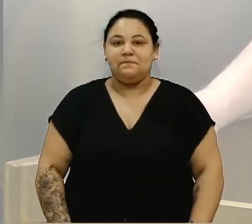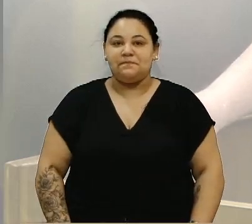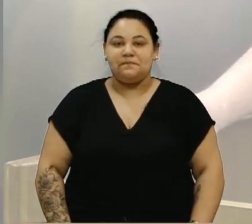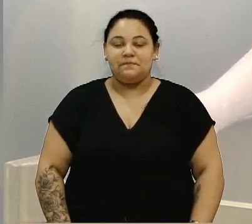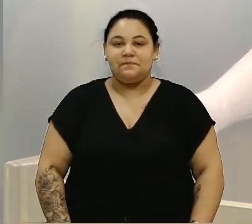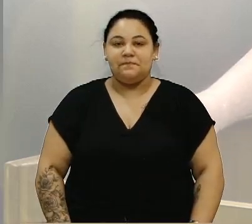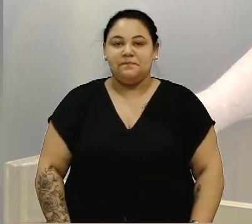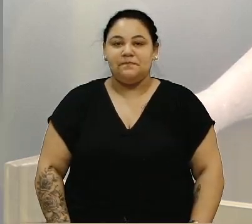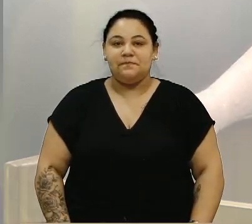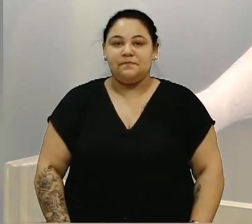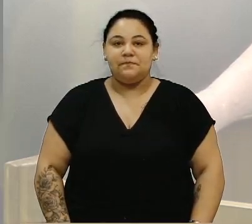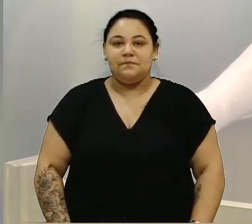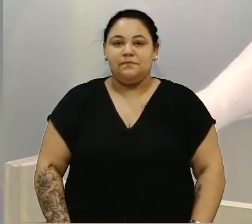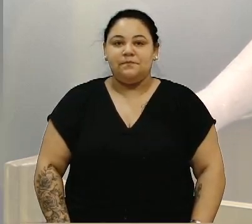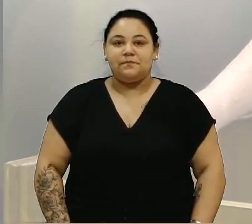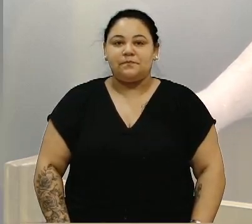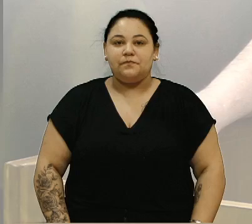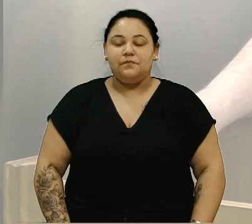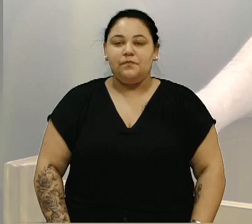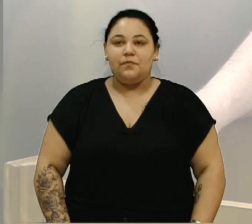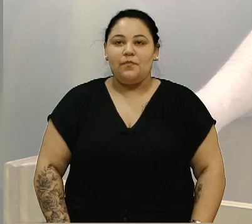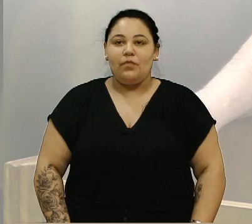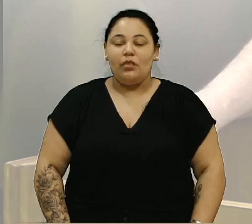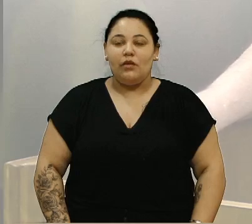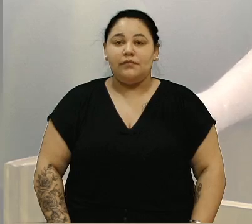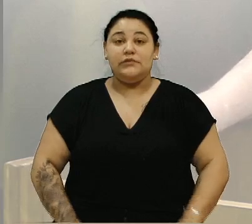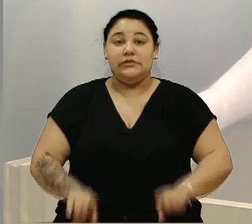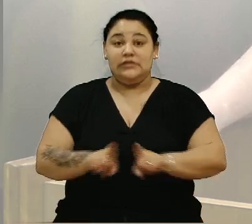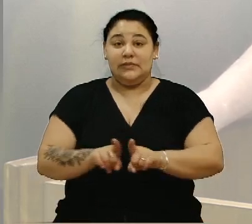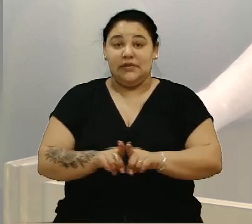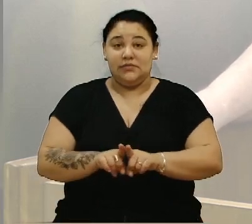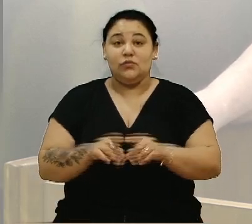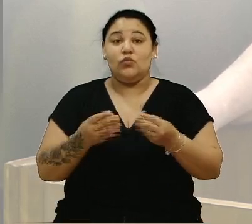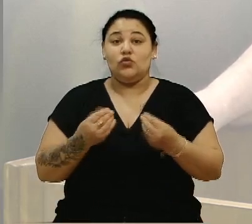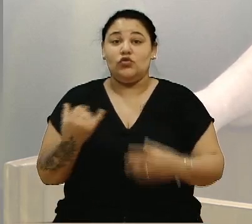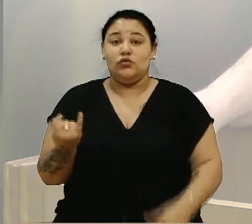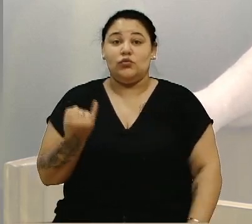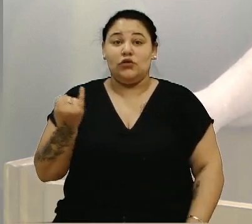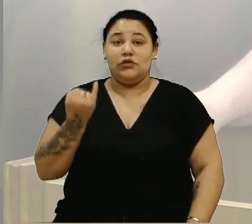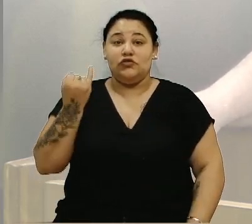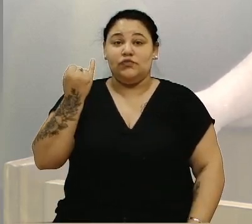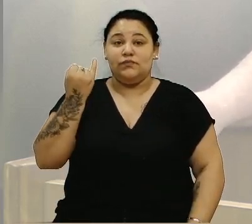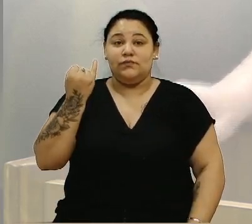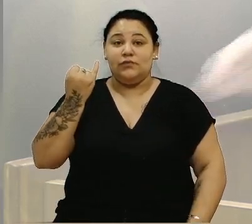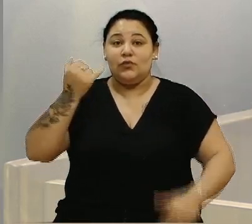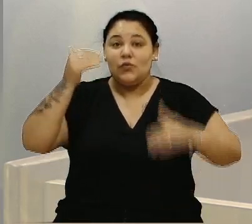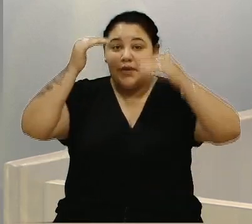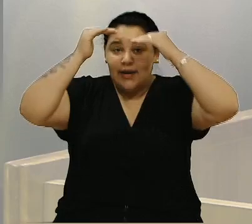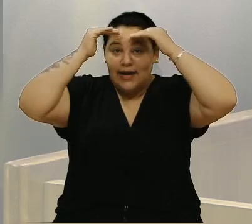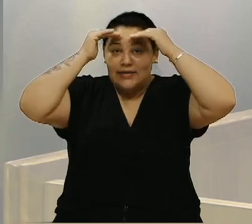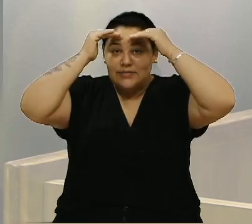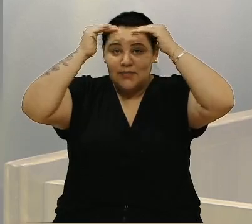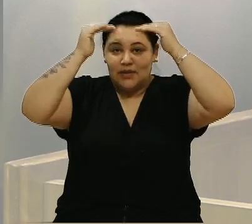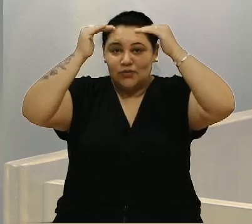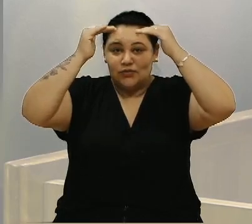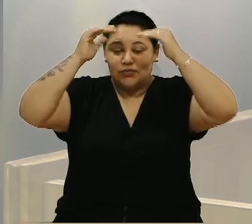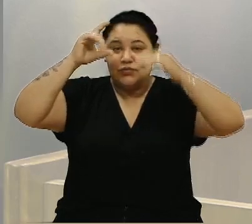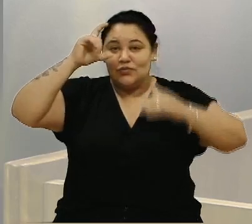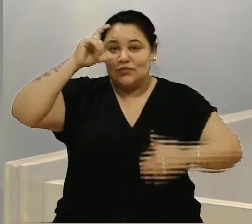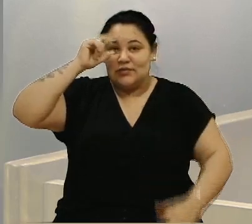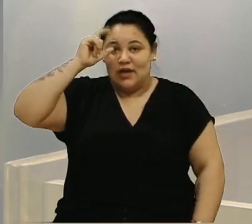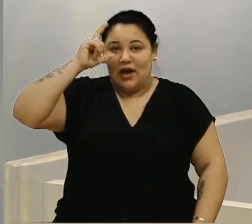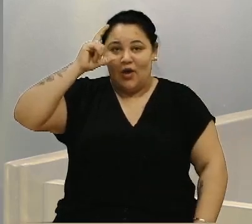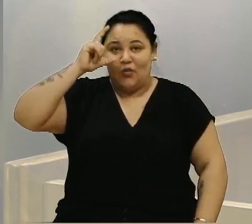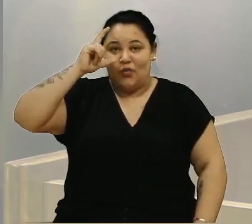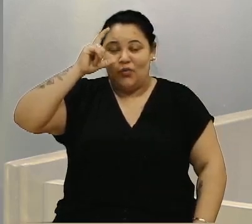E mais do que isso, o respeito que o candidato Schalco teve com